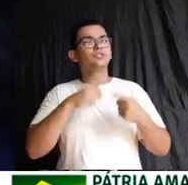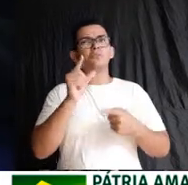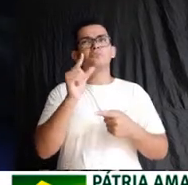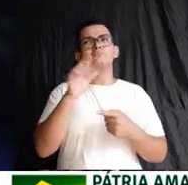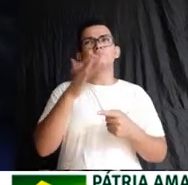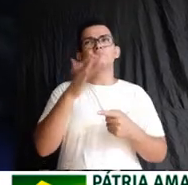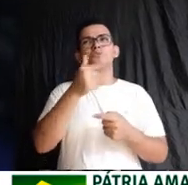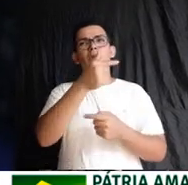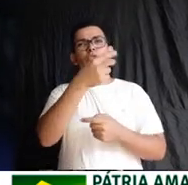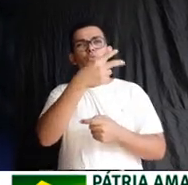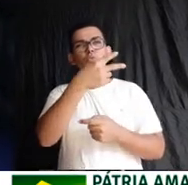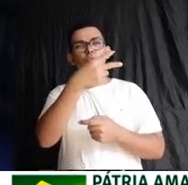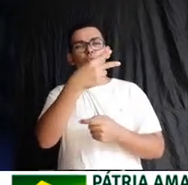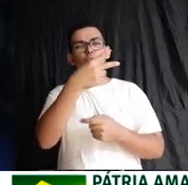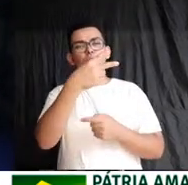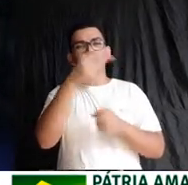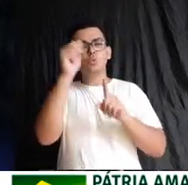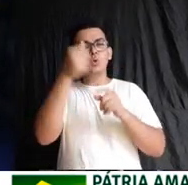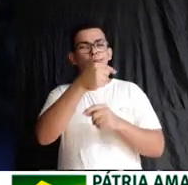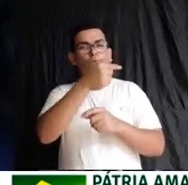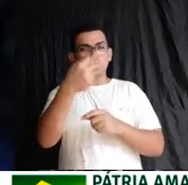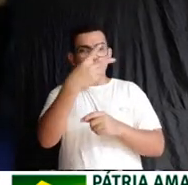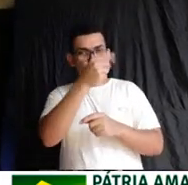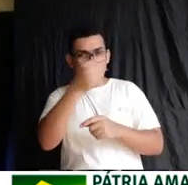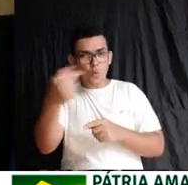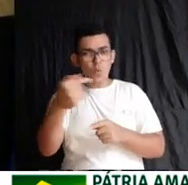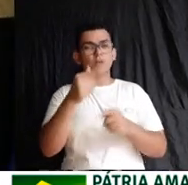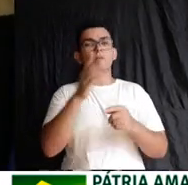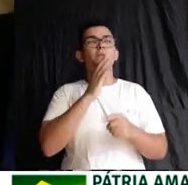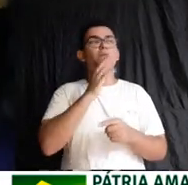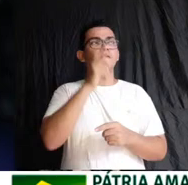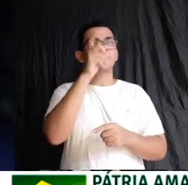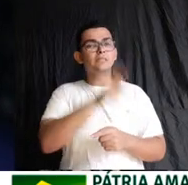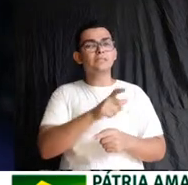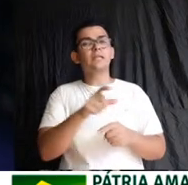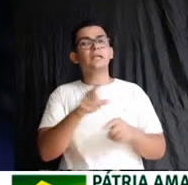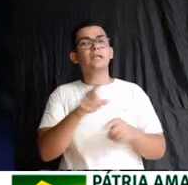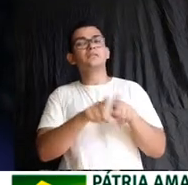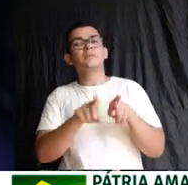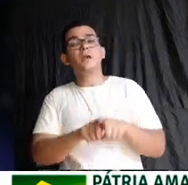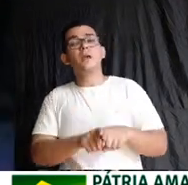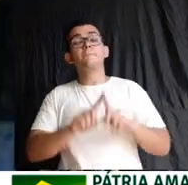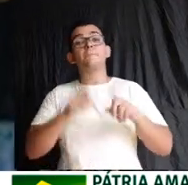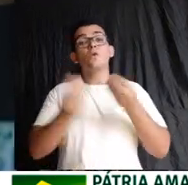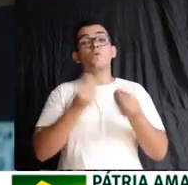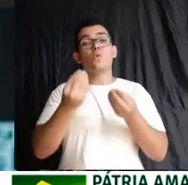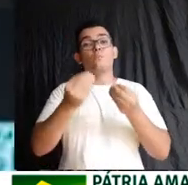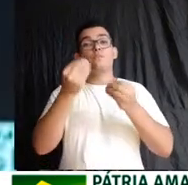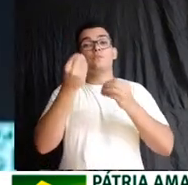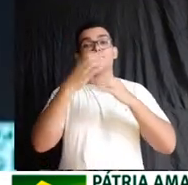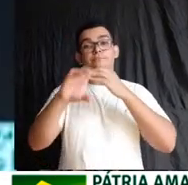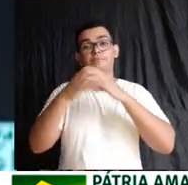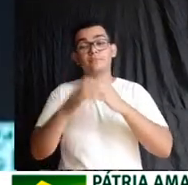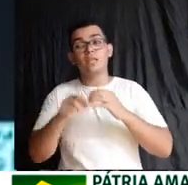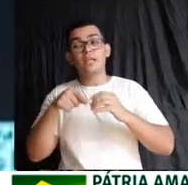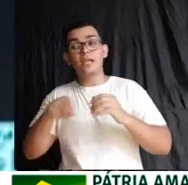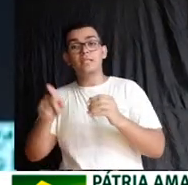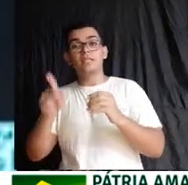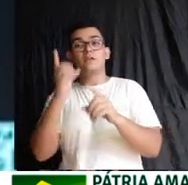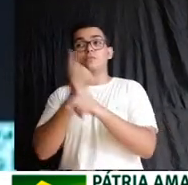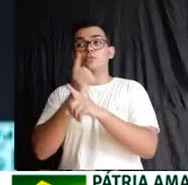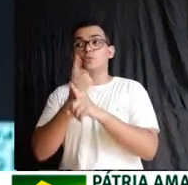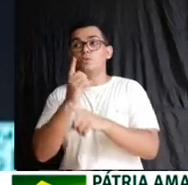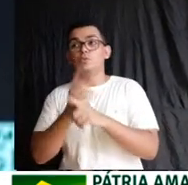2 semanas mais ou menos, conheci ele, depois conheci o Paulinho, e por meio da música, indo ao encontro deles, eles